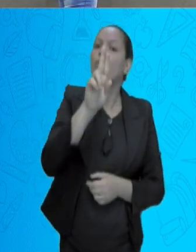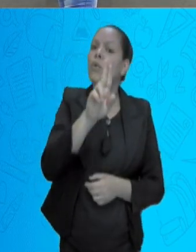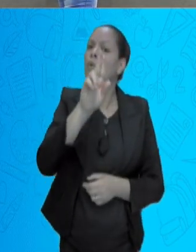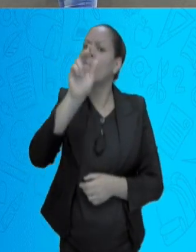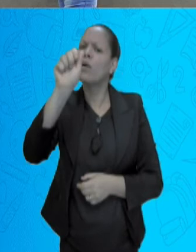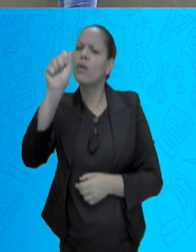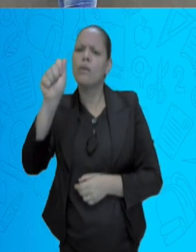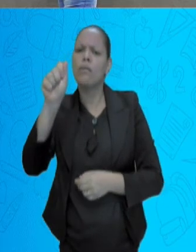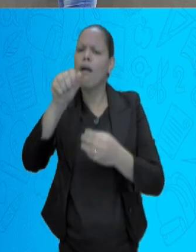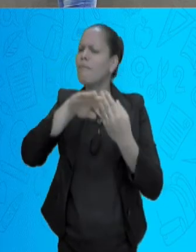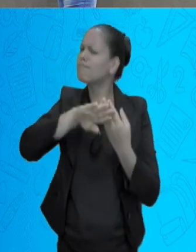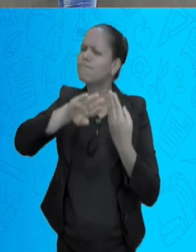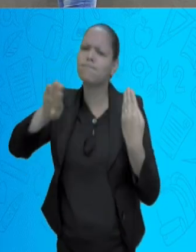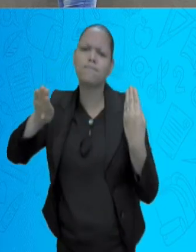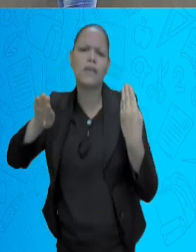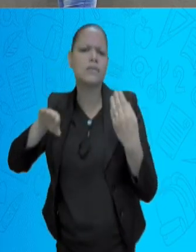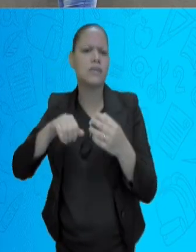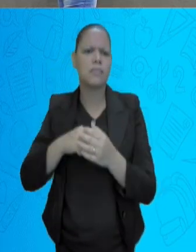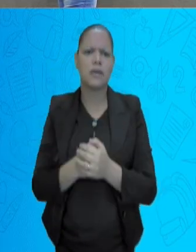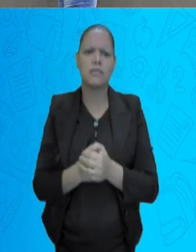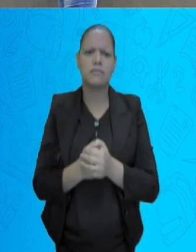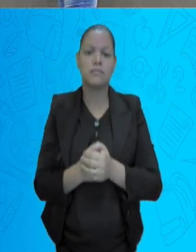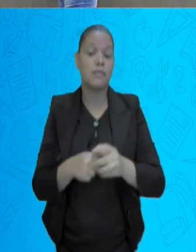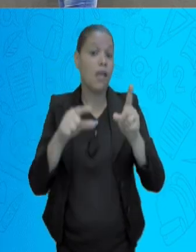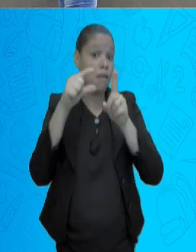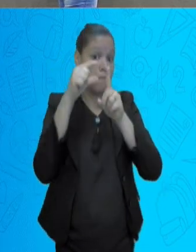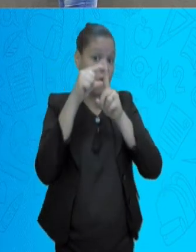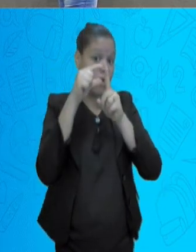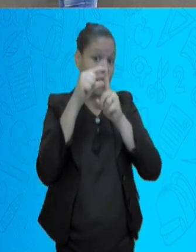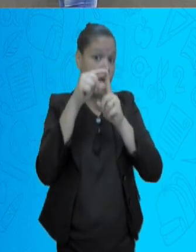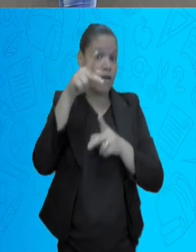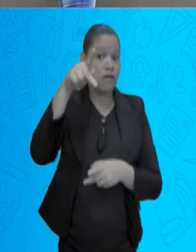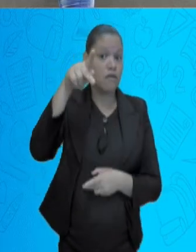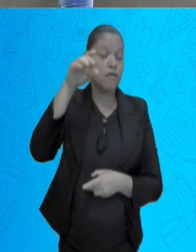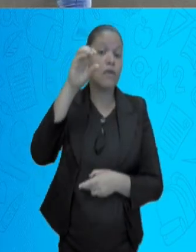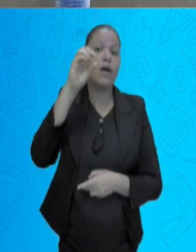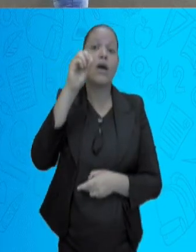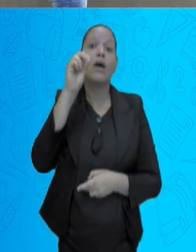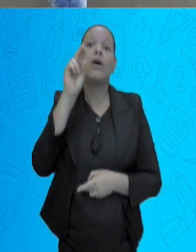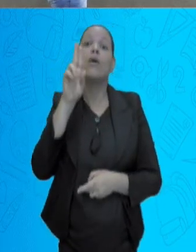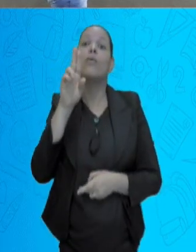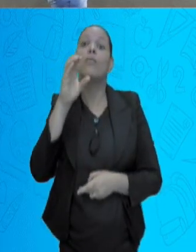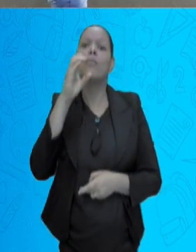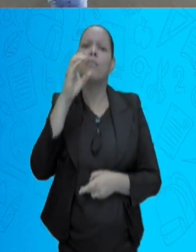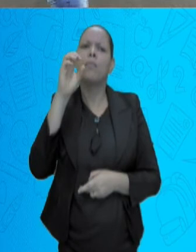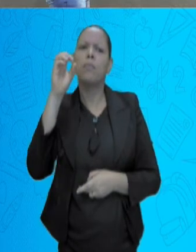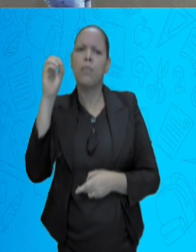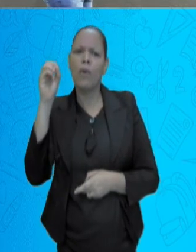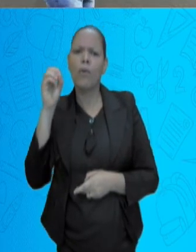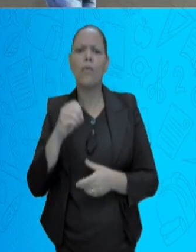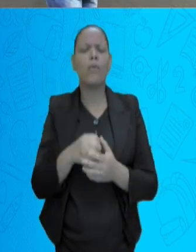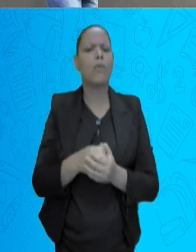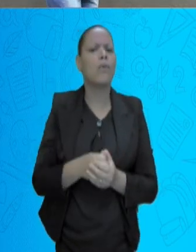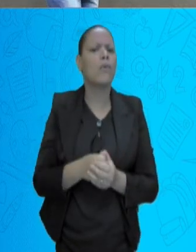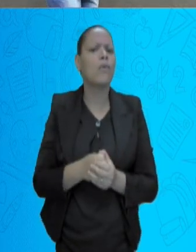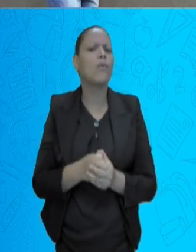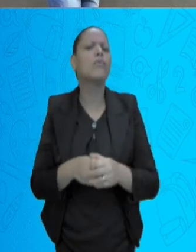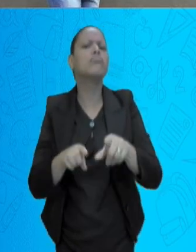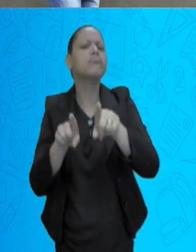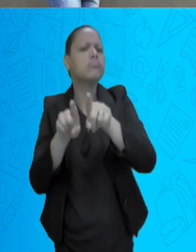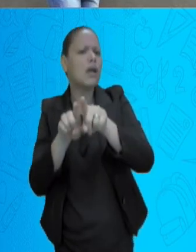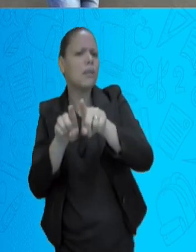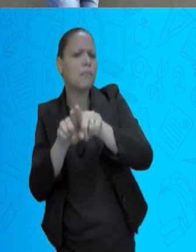um ditongo, porque as vogais ficaram juntas numa mesma sílaba. Já a